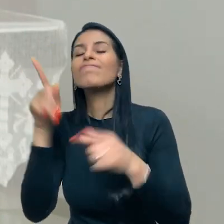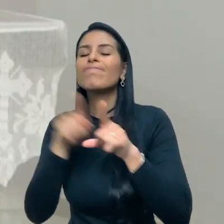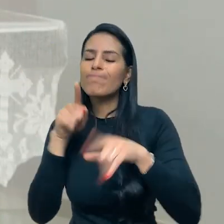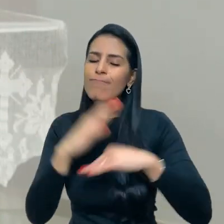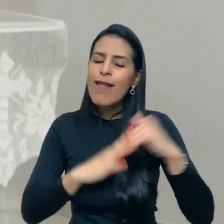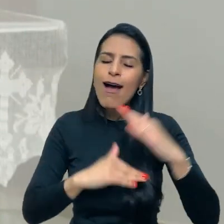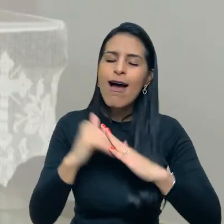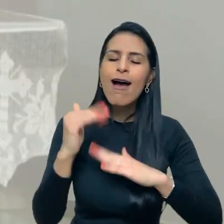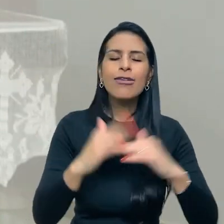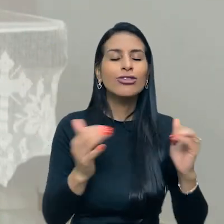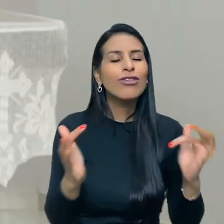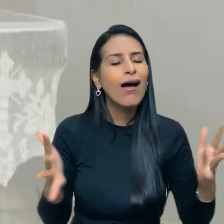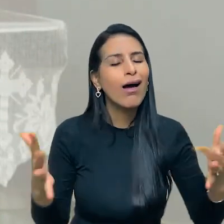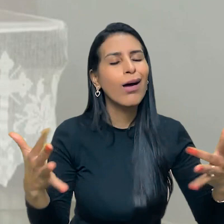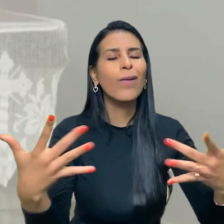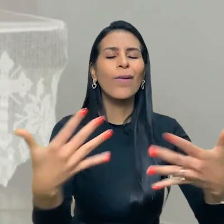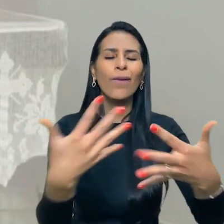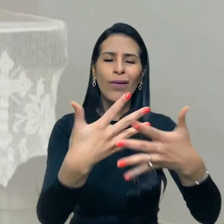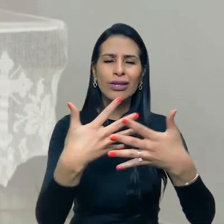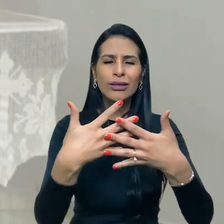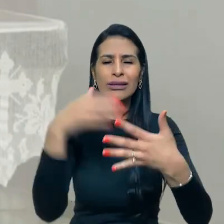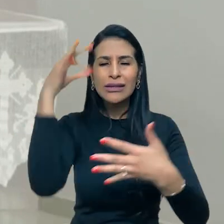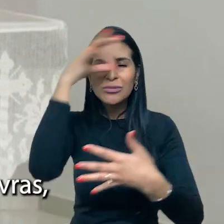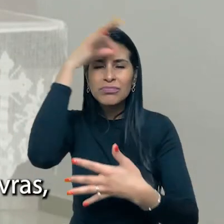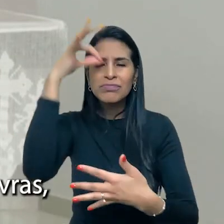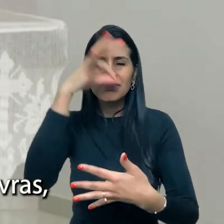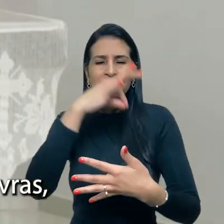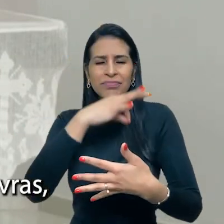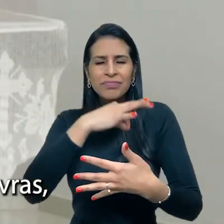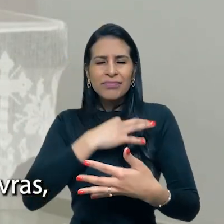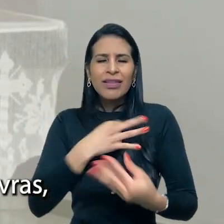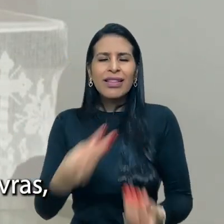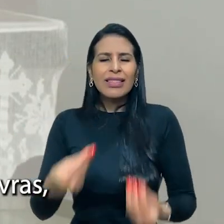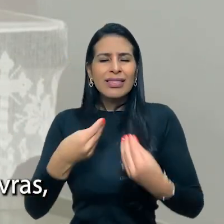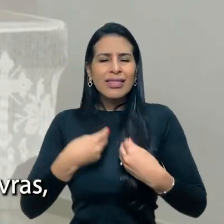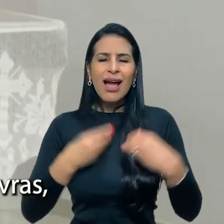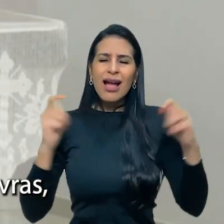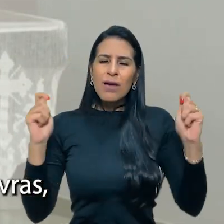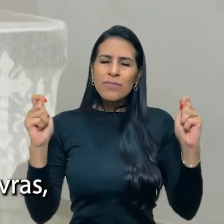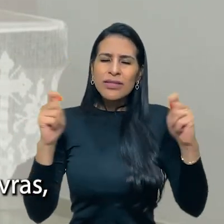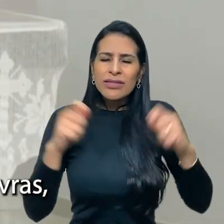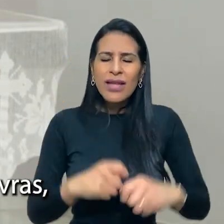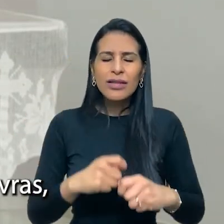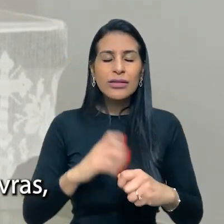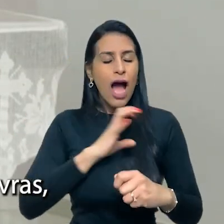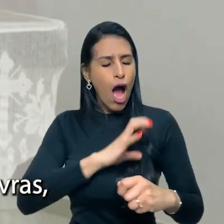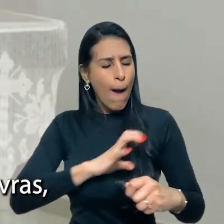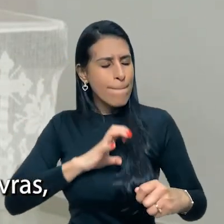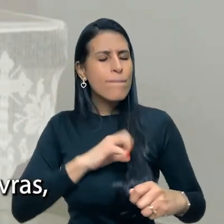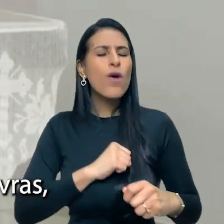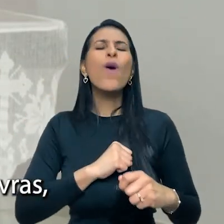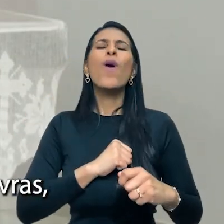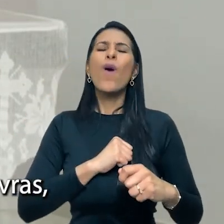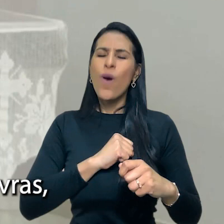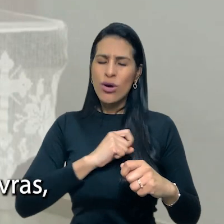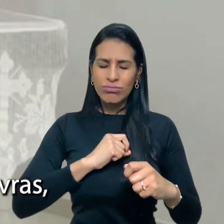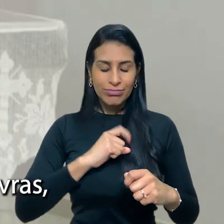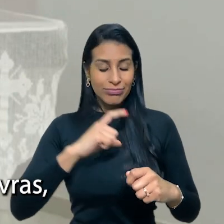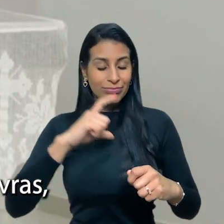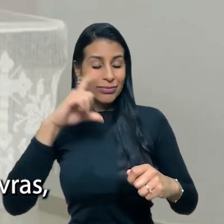acolhedora. Capacita-nos pelo Teu Santo Espírito para que possamos continuar a crescer no amor, não